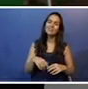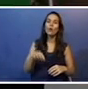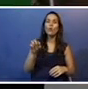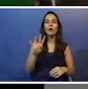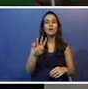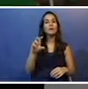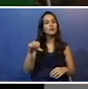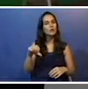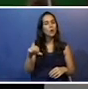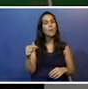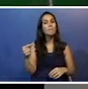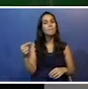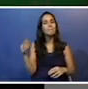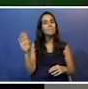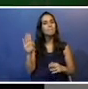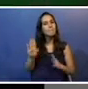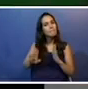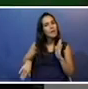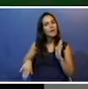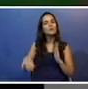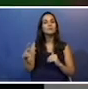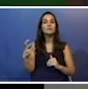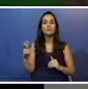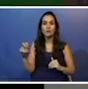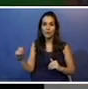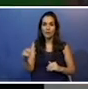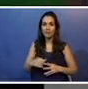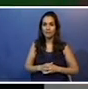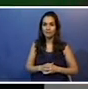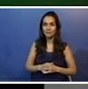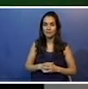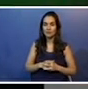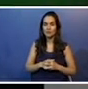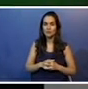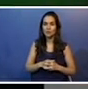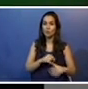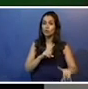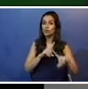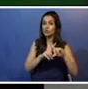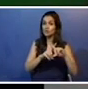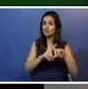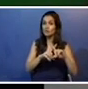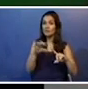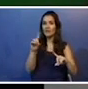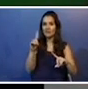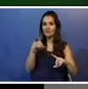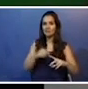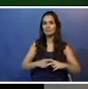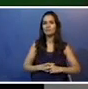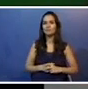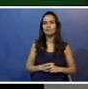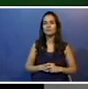nós encontramos a alternativa correta, que é a D. Então, pode marcar o X lá.